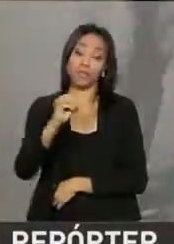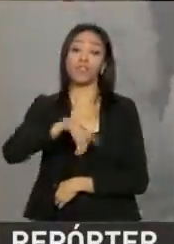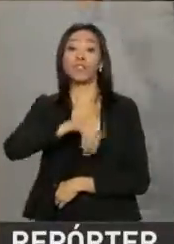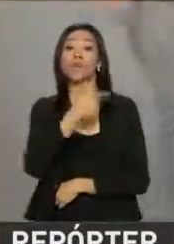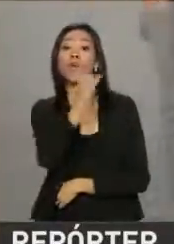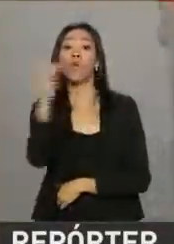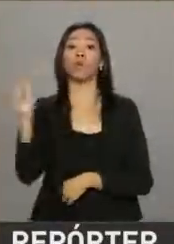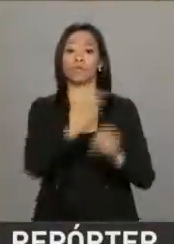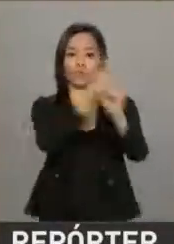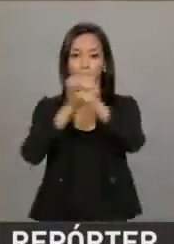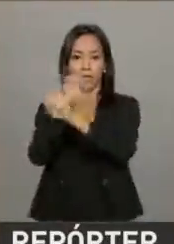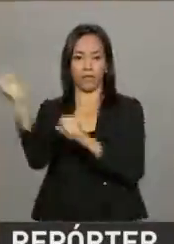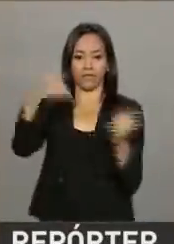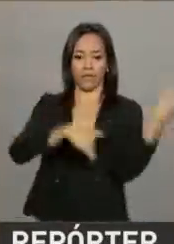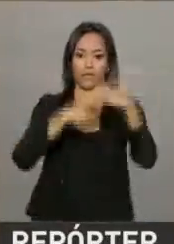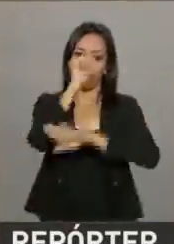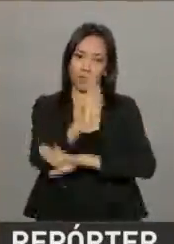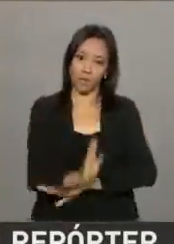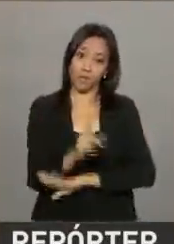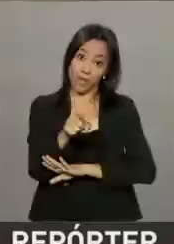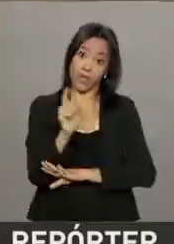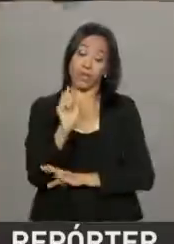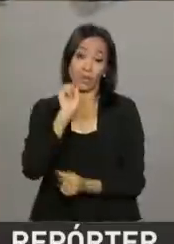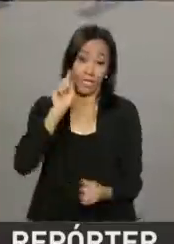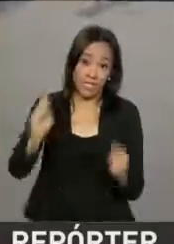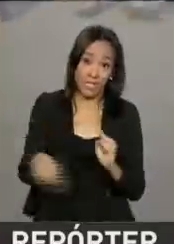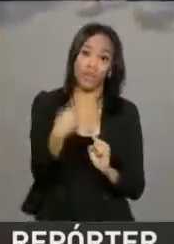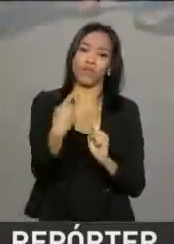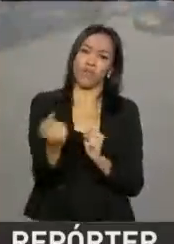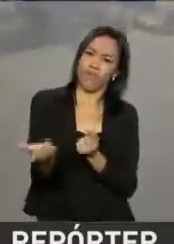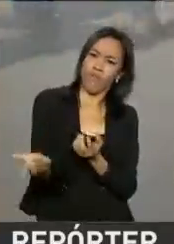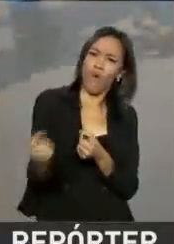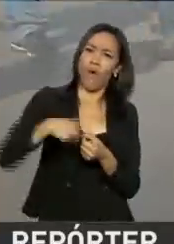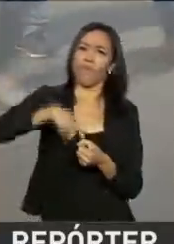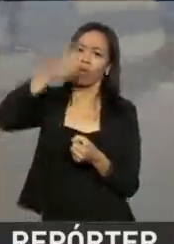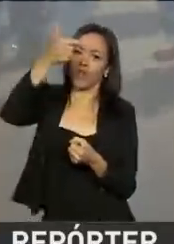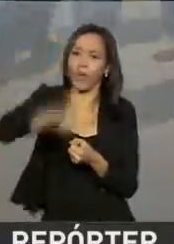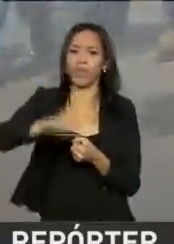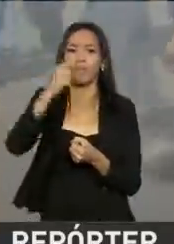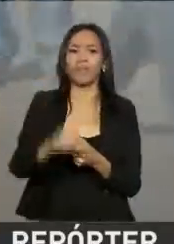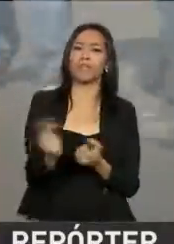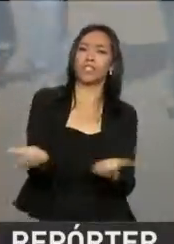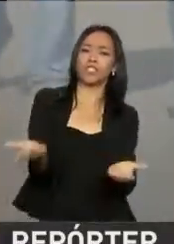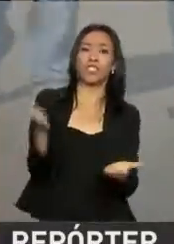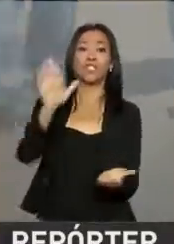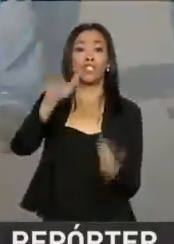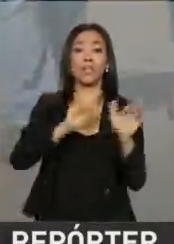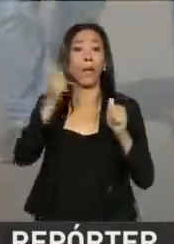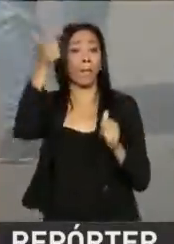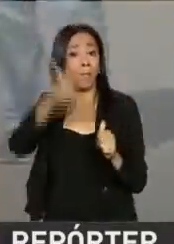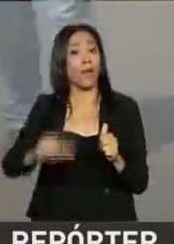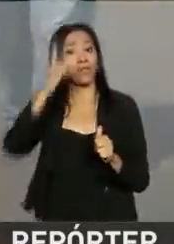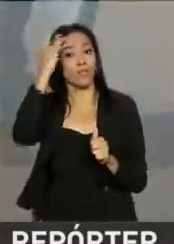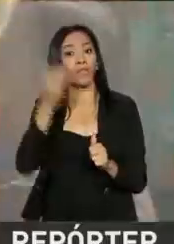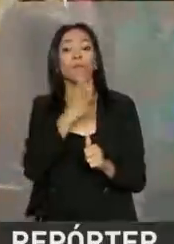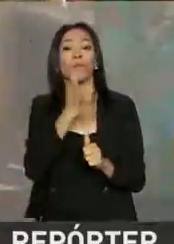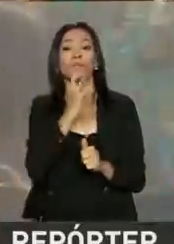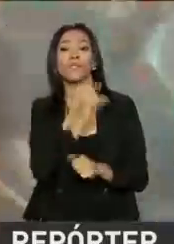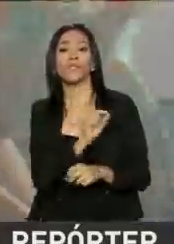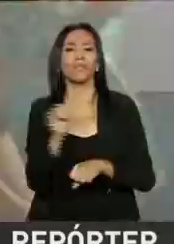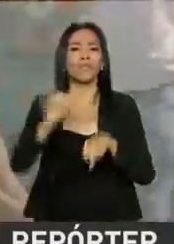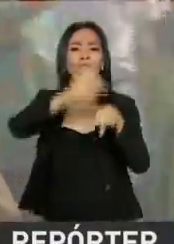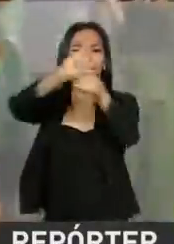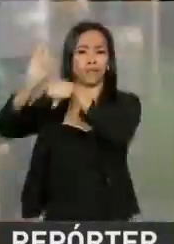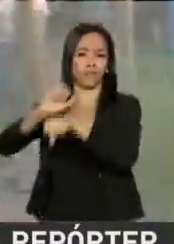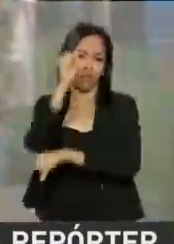países o desafio é fazer com que eles voltem tragam mais visitantes e conheçam outras cidades do país para auxiliar